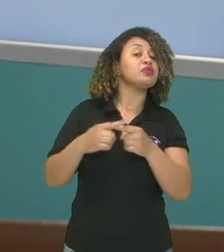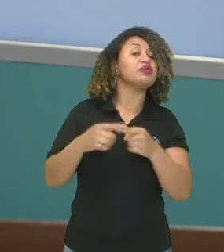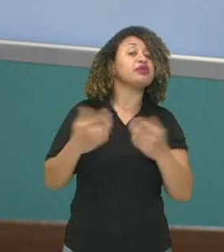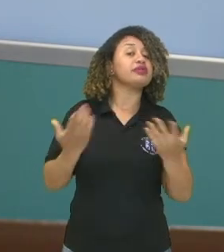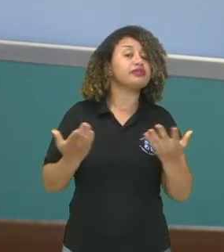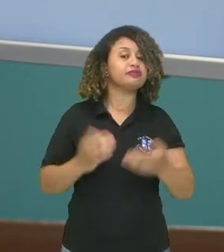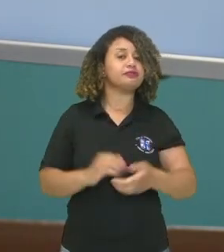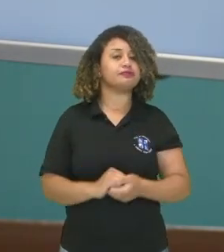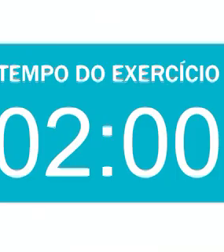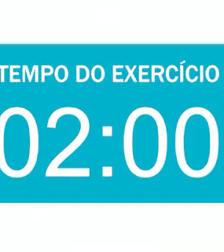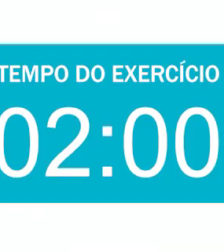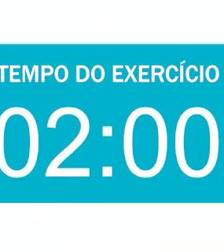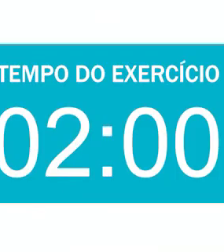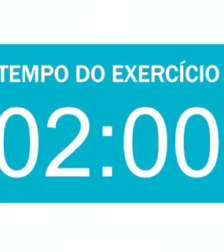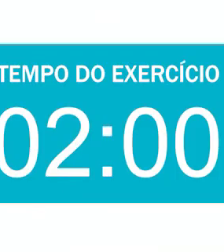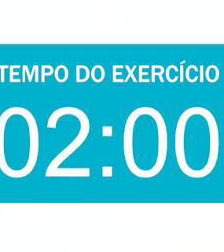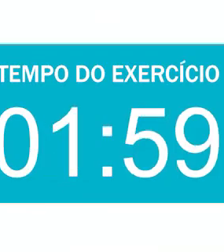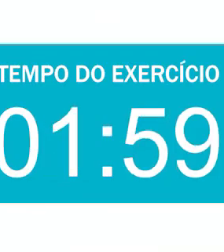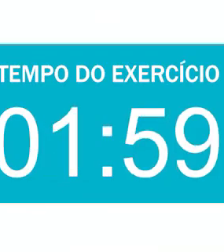Responda.